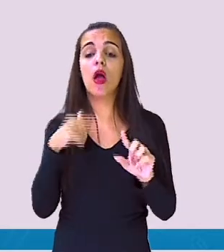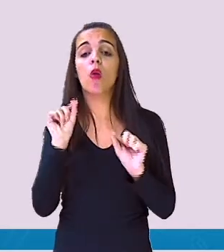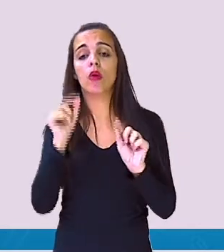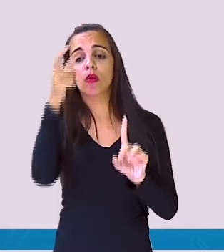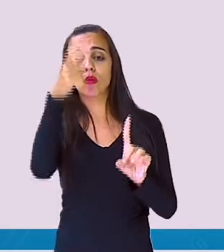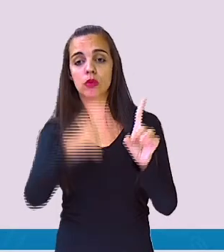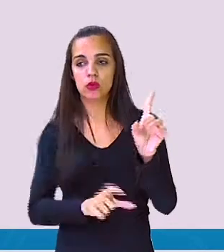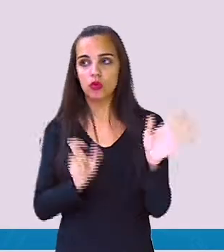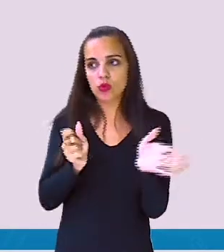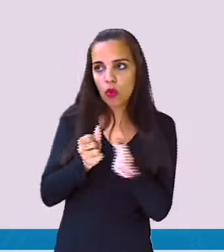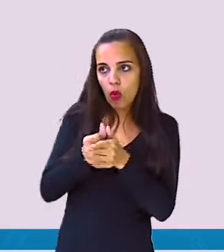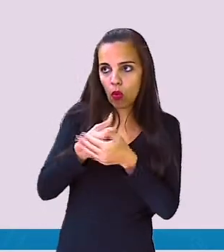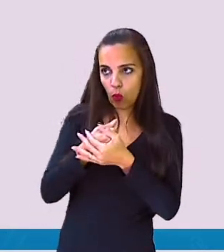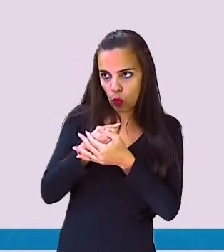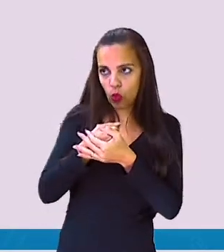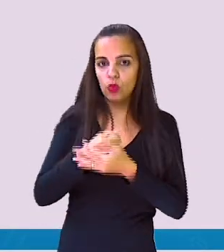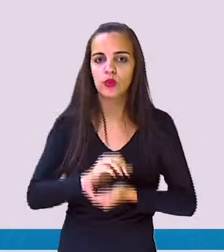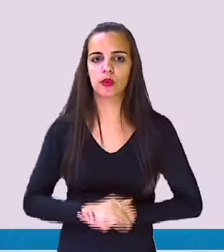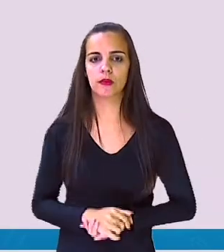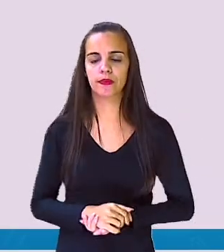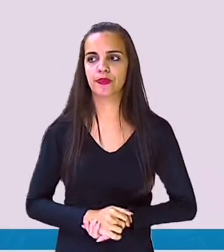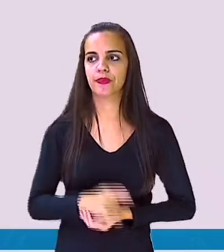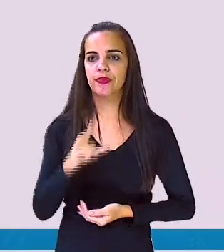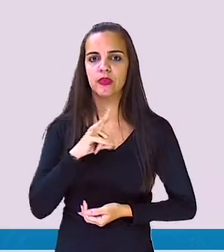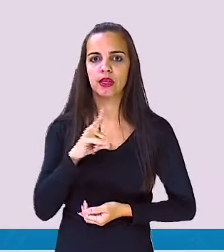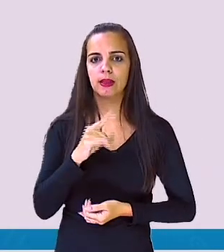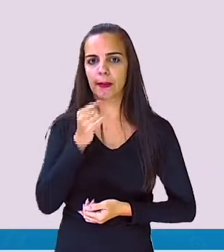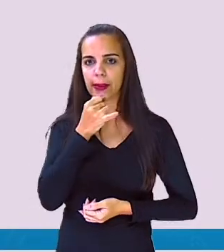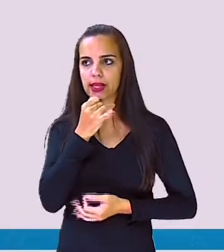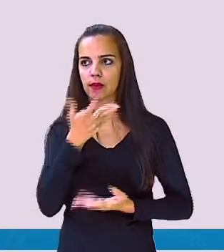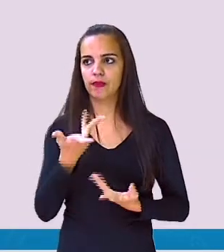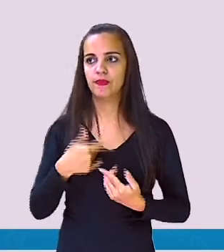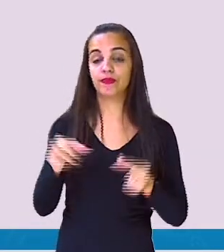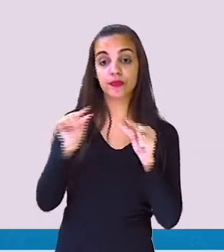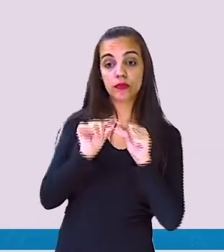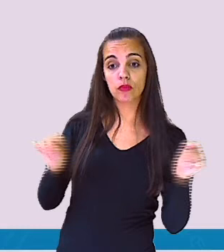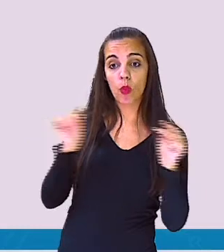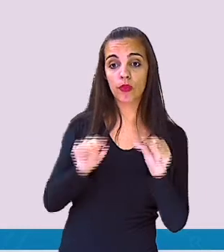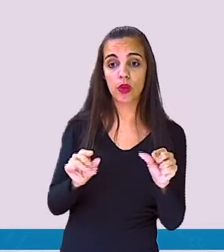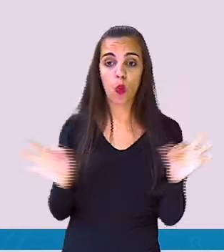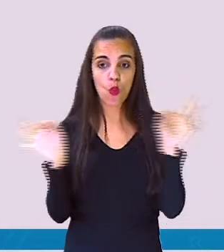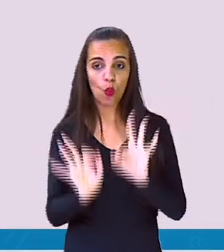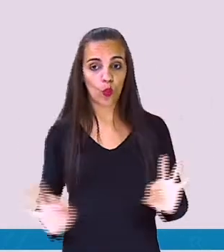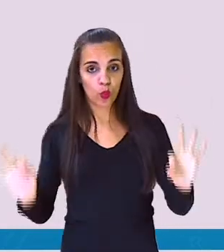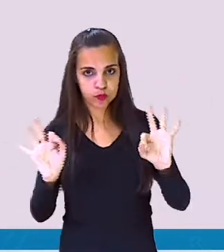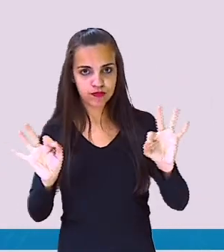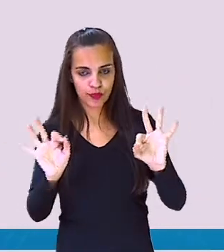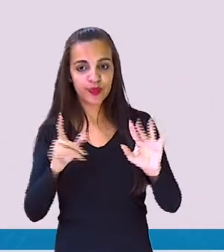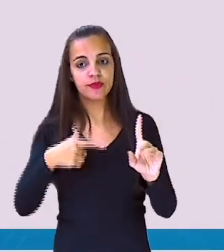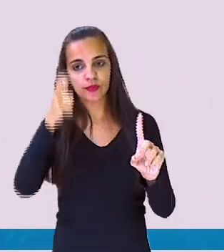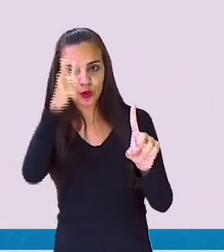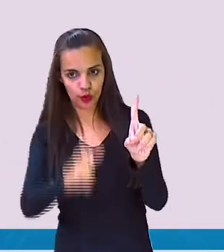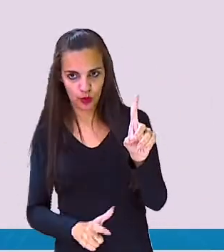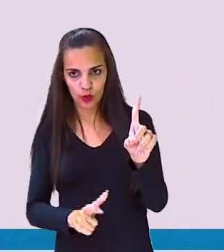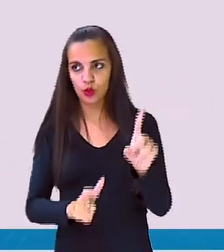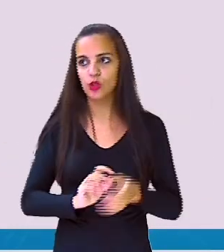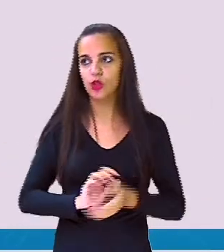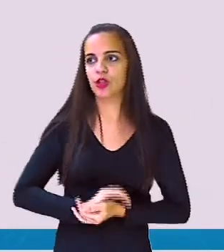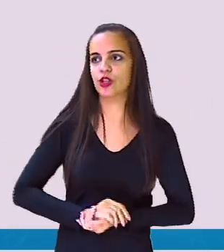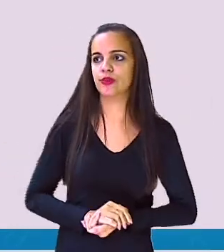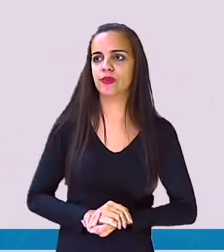vamos trabalhar. Aí depois nós temos o quê? Oração sem sujeito, que também é fácil. Oração sem